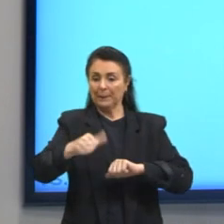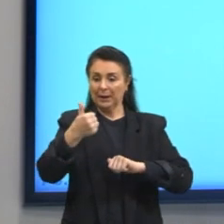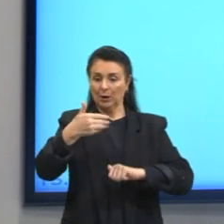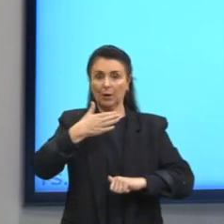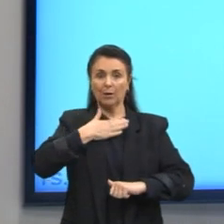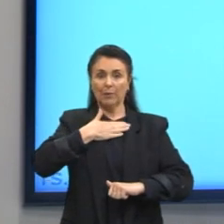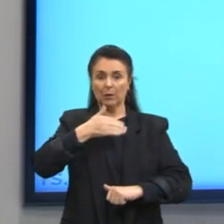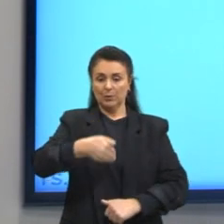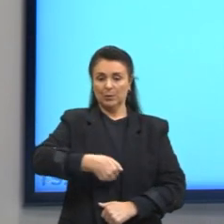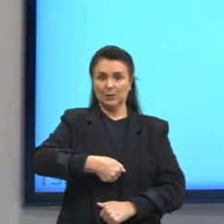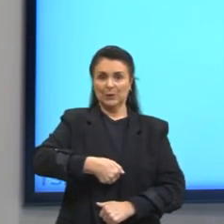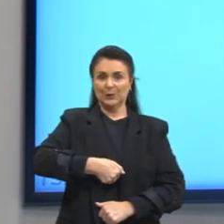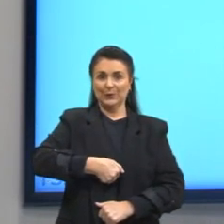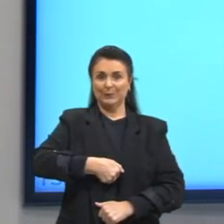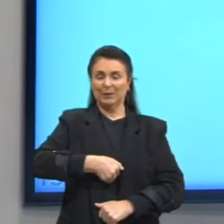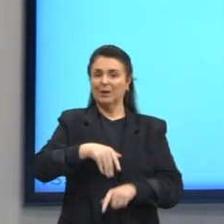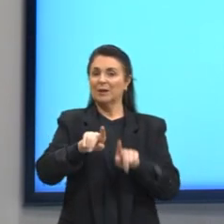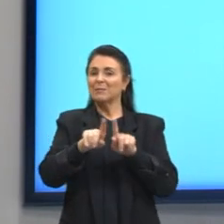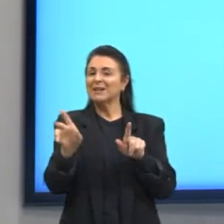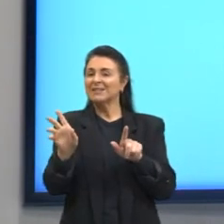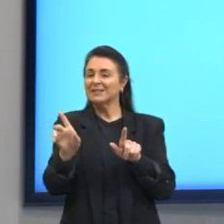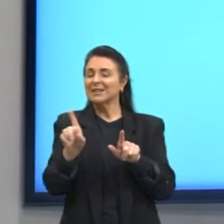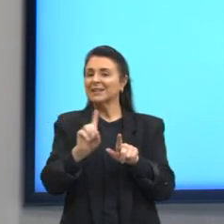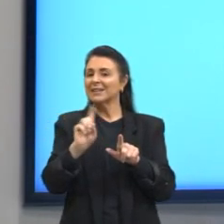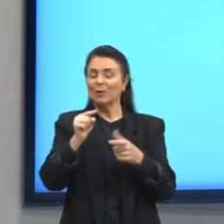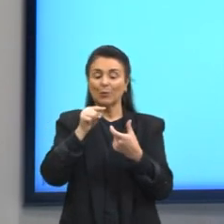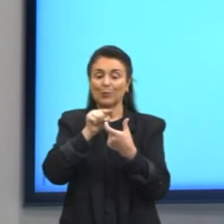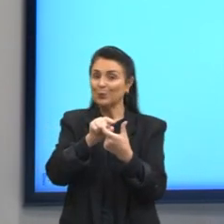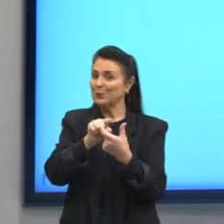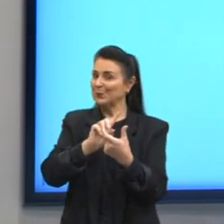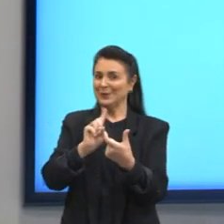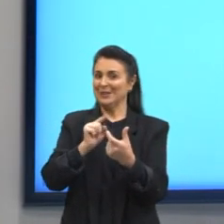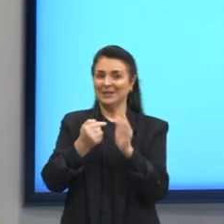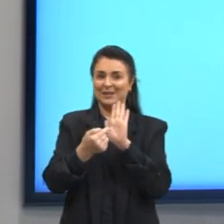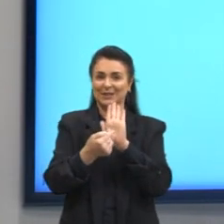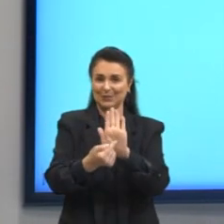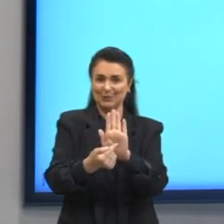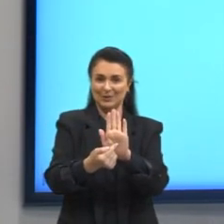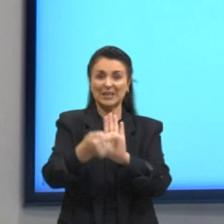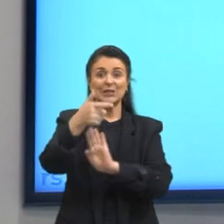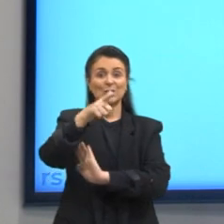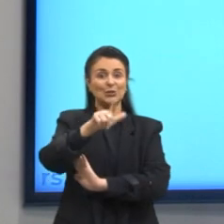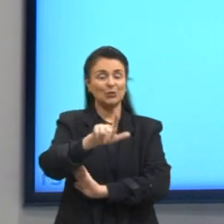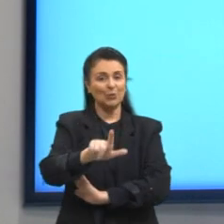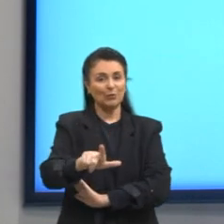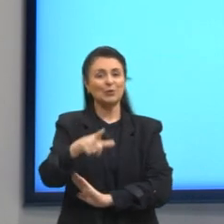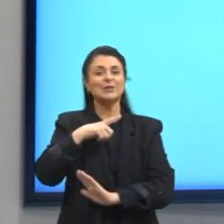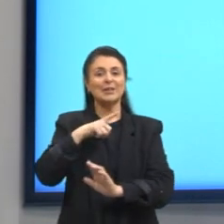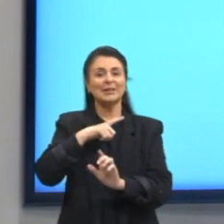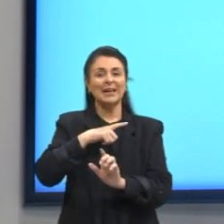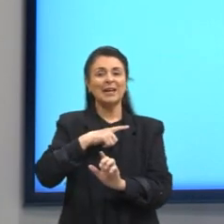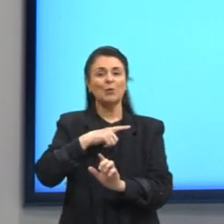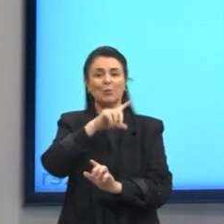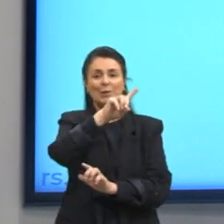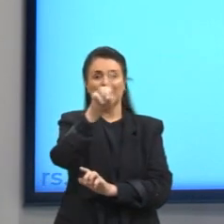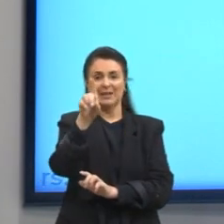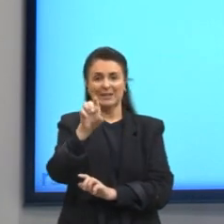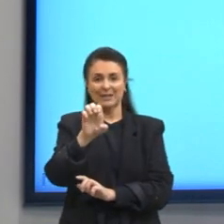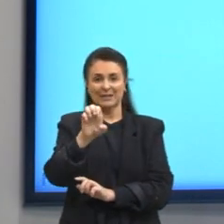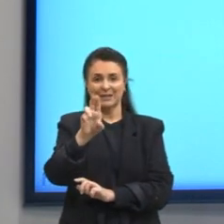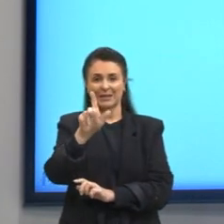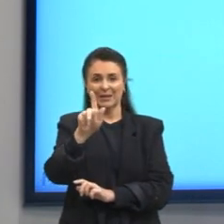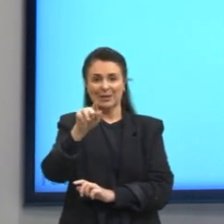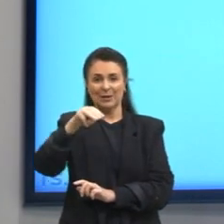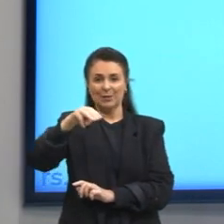aquele vai suprimir o uso dessa expressão aqui de novo a gente tem zeugma acontecendo